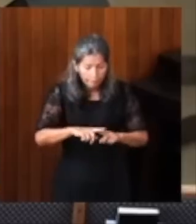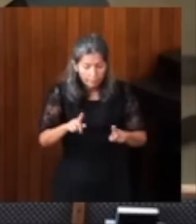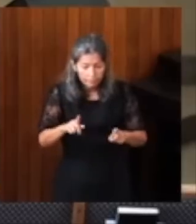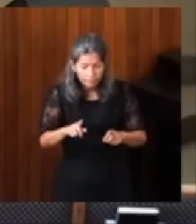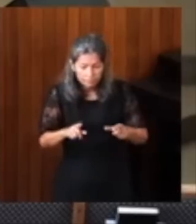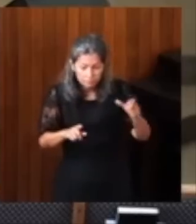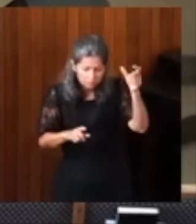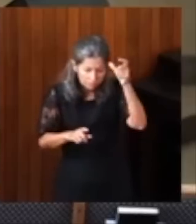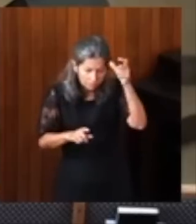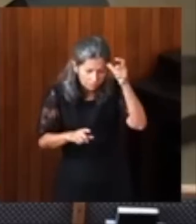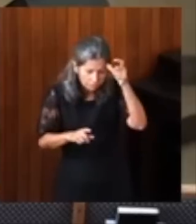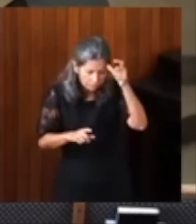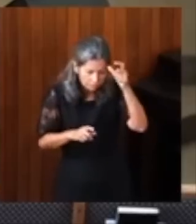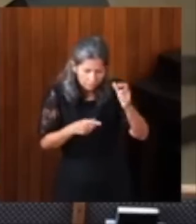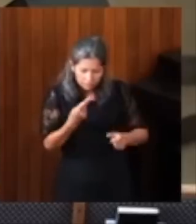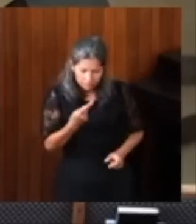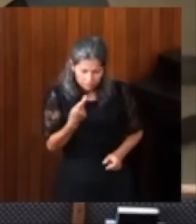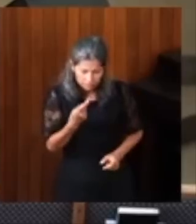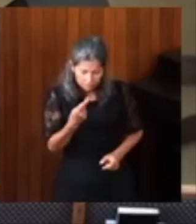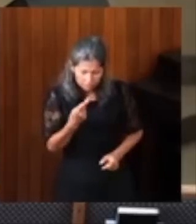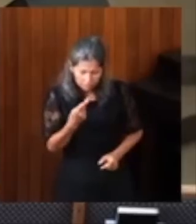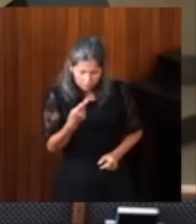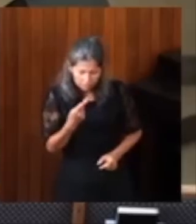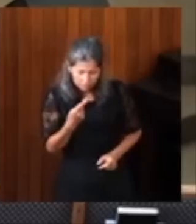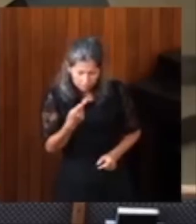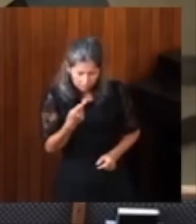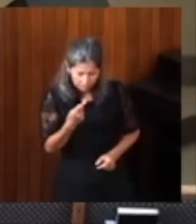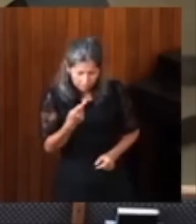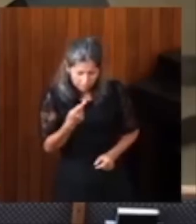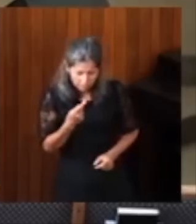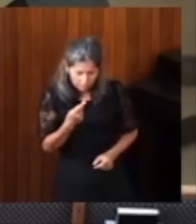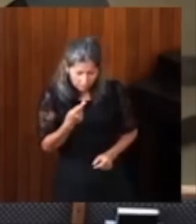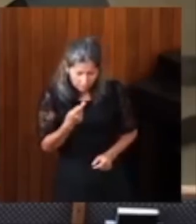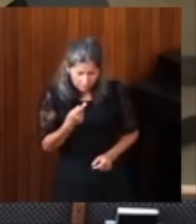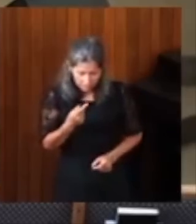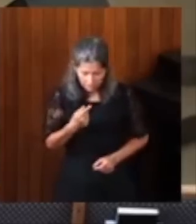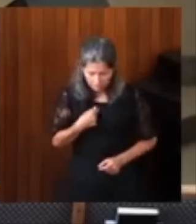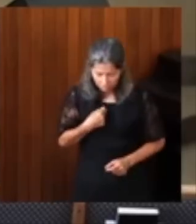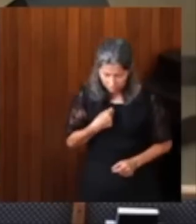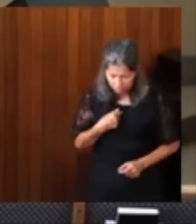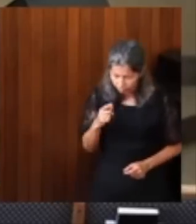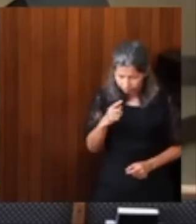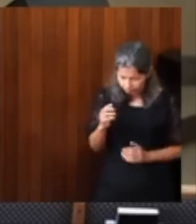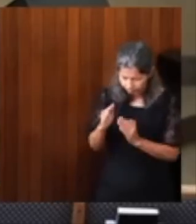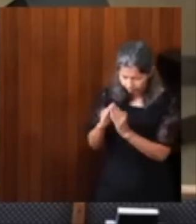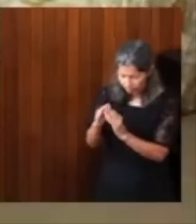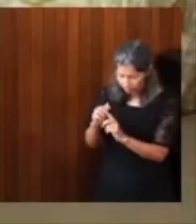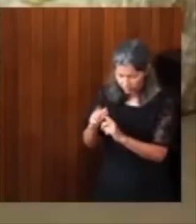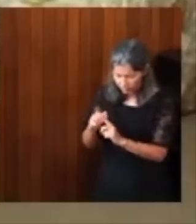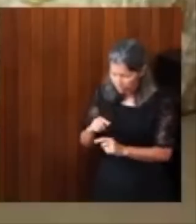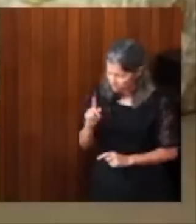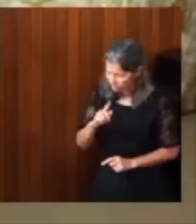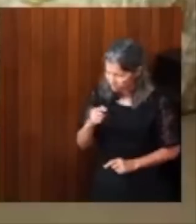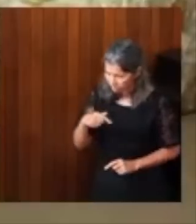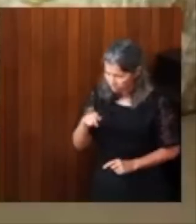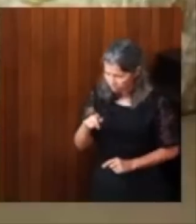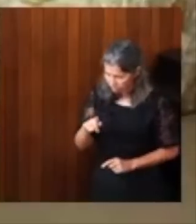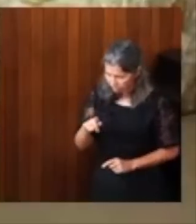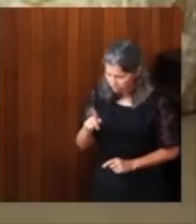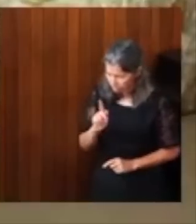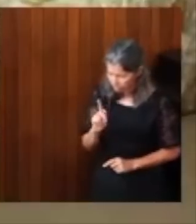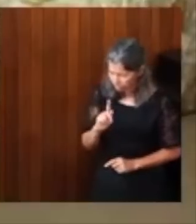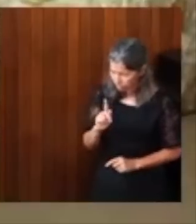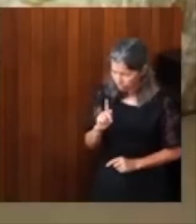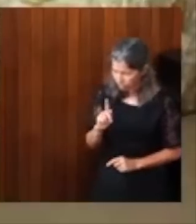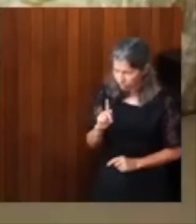E eu comecei, note, eu não estava na igreja, eu ainda fazia coisas erradas, mas eu quis pregar para ela. Eu comecei a falar, olha, a Bíblia ensina assim,